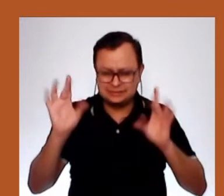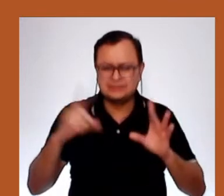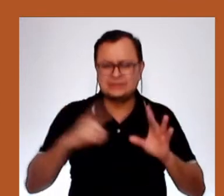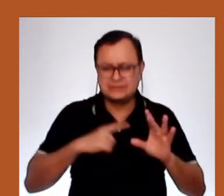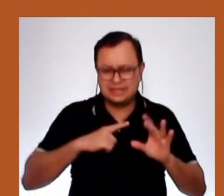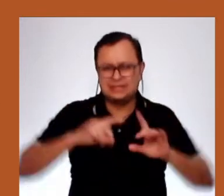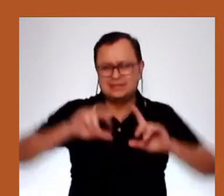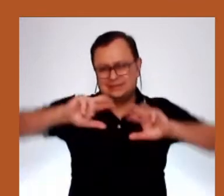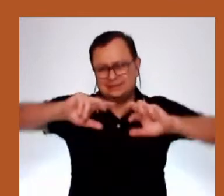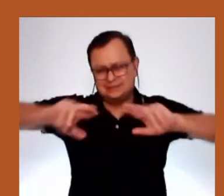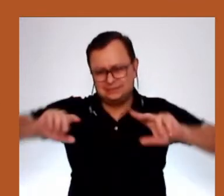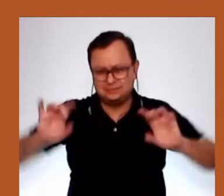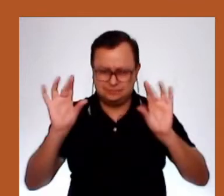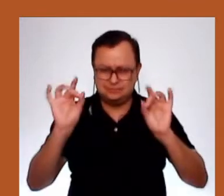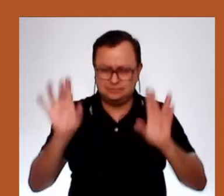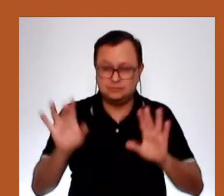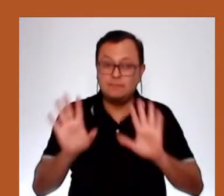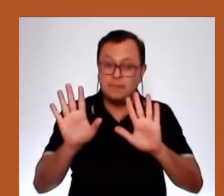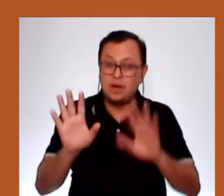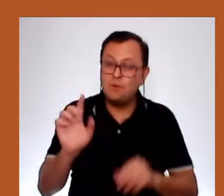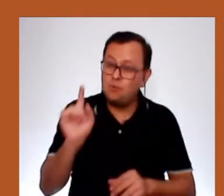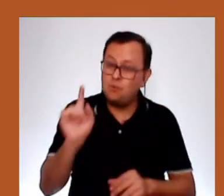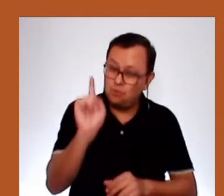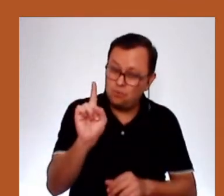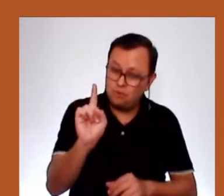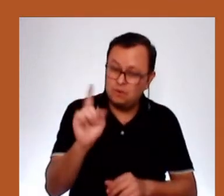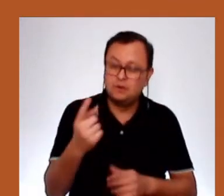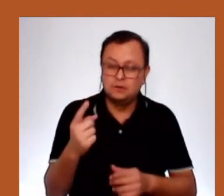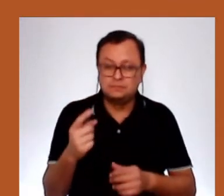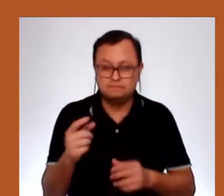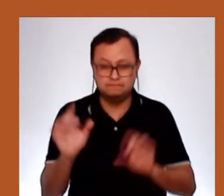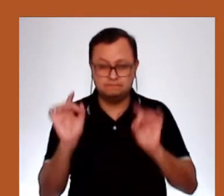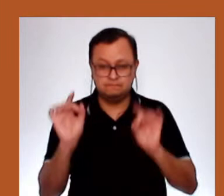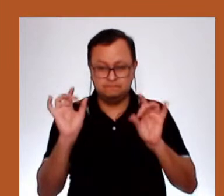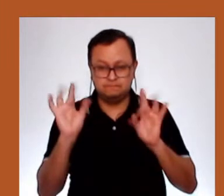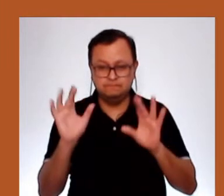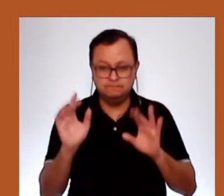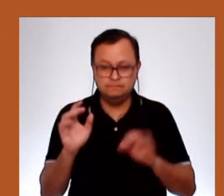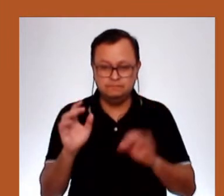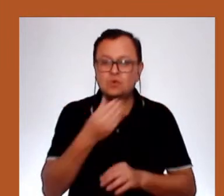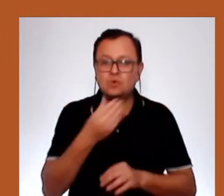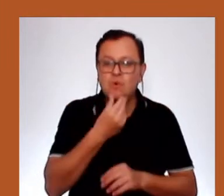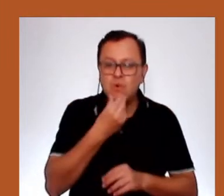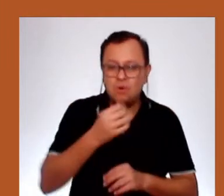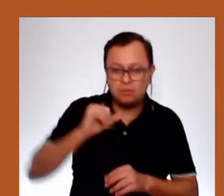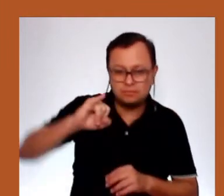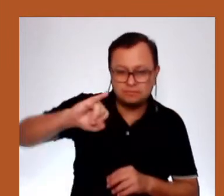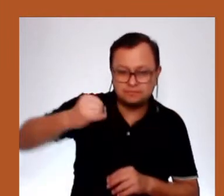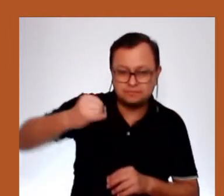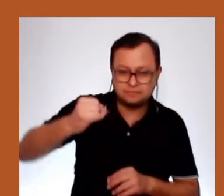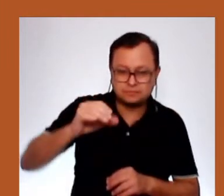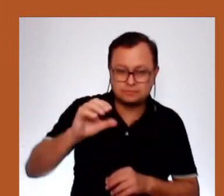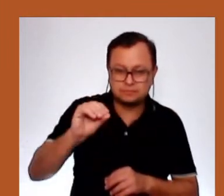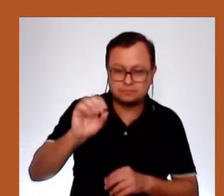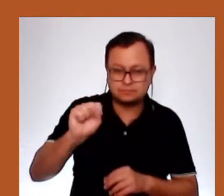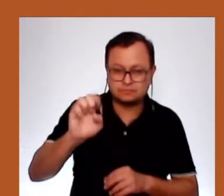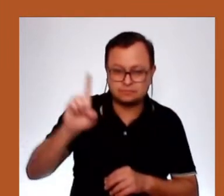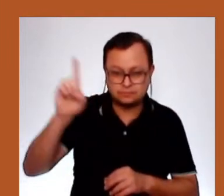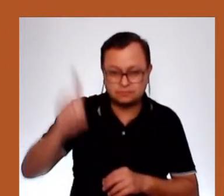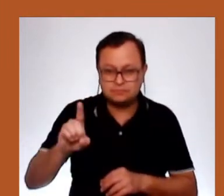super importantes, né? A gente está falando do mesmo José, que lá de